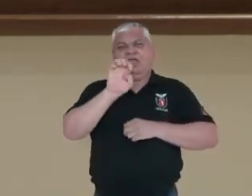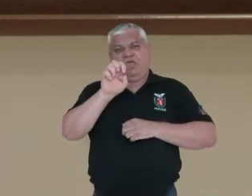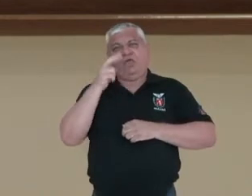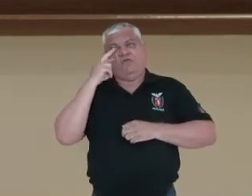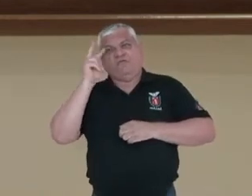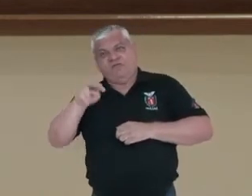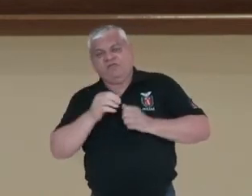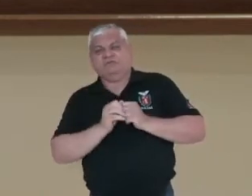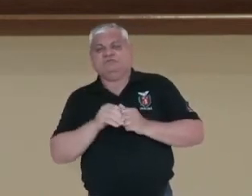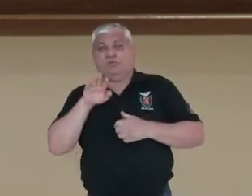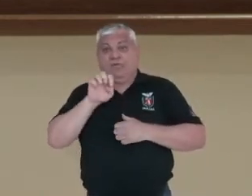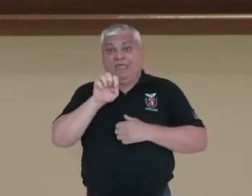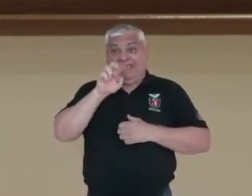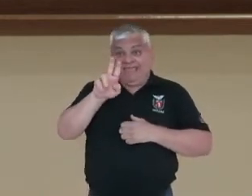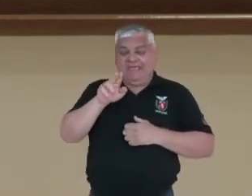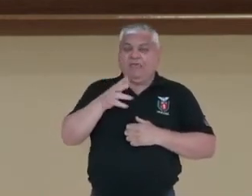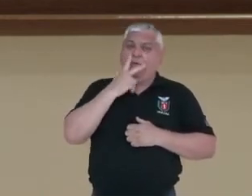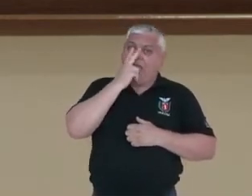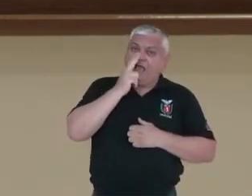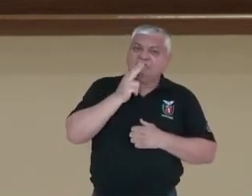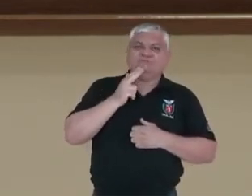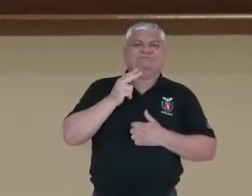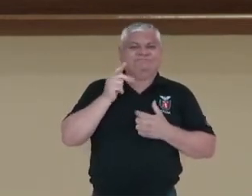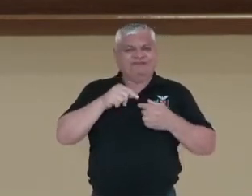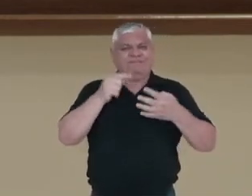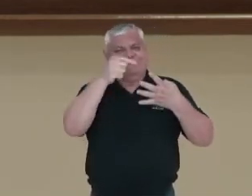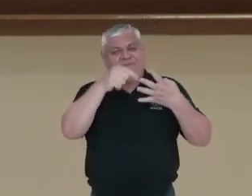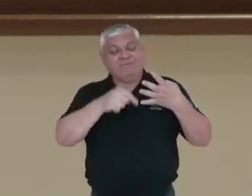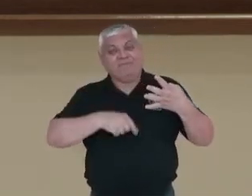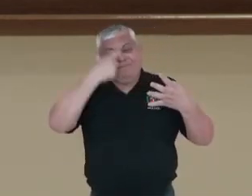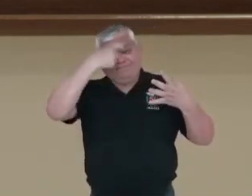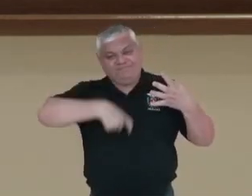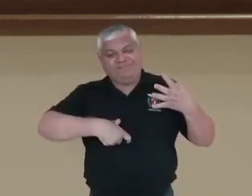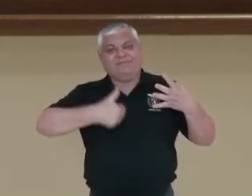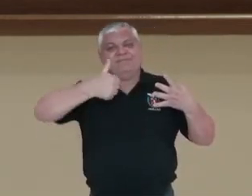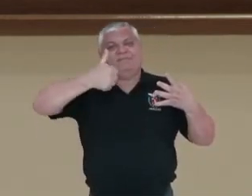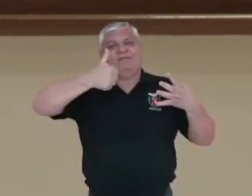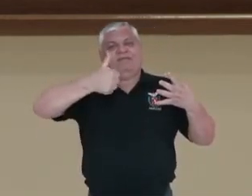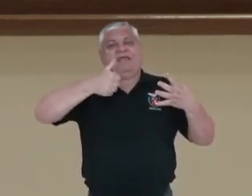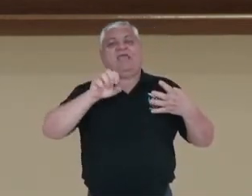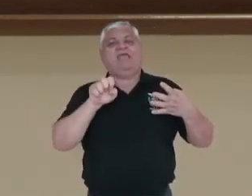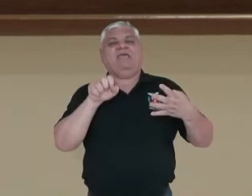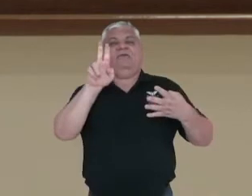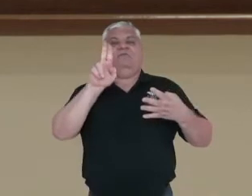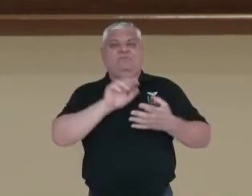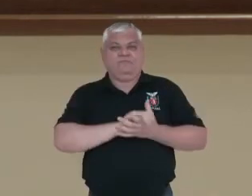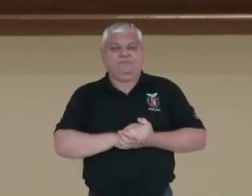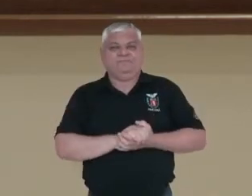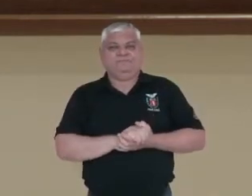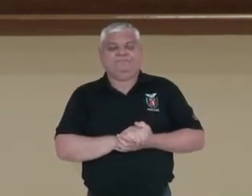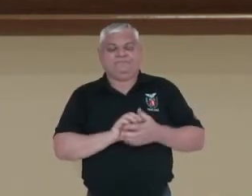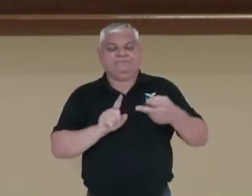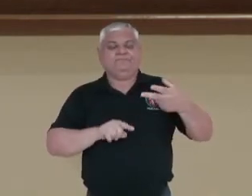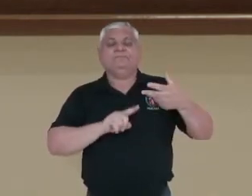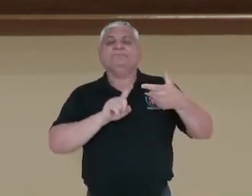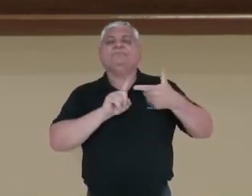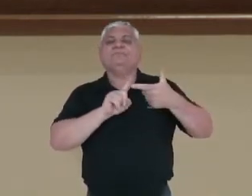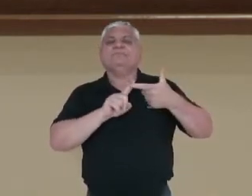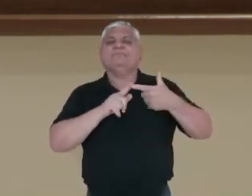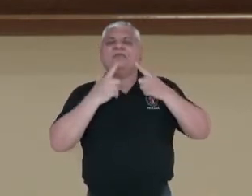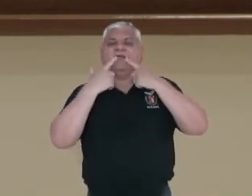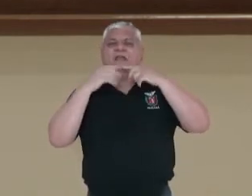vejo que tem que melhorar, né? Então você vai aparecer a primeira pessoa. A linguagem ela é simples